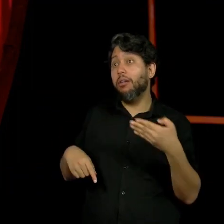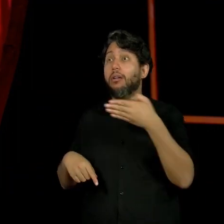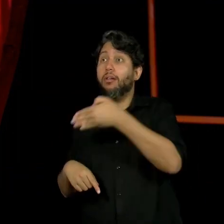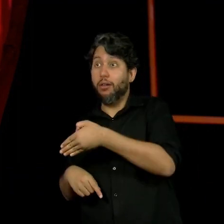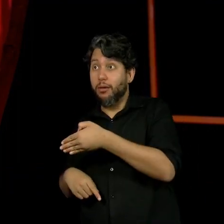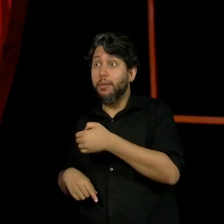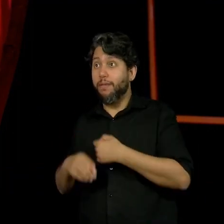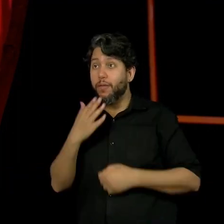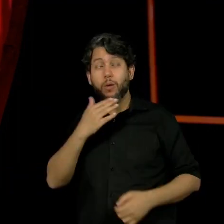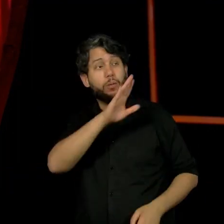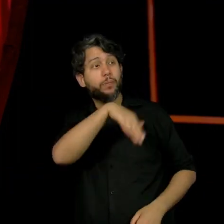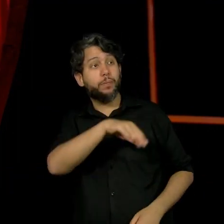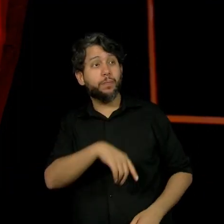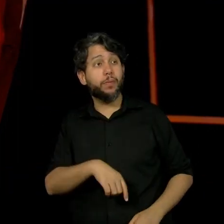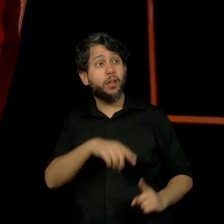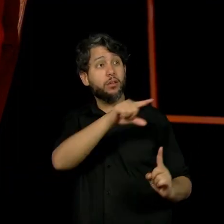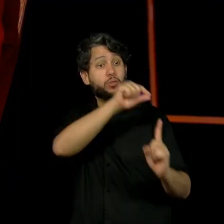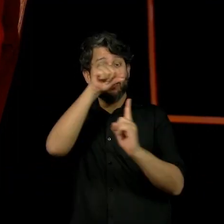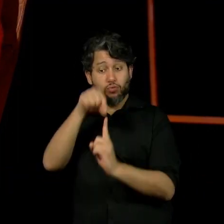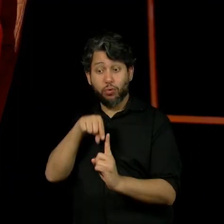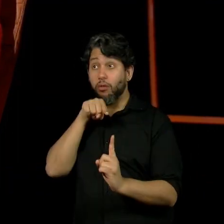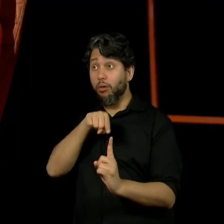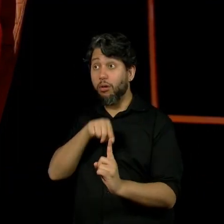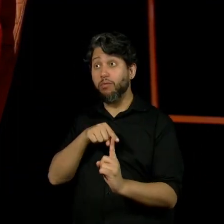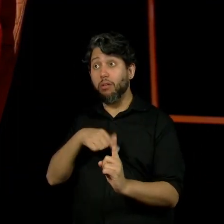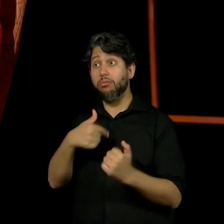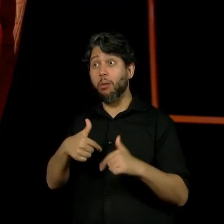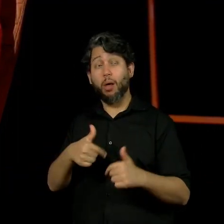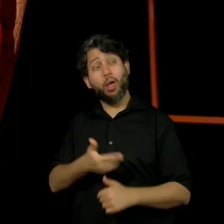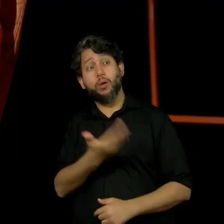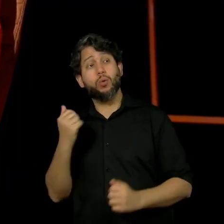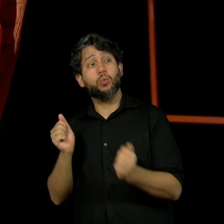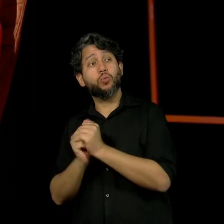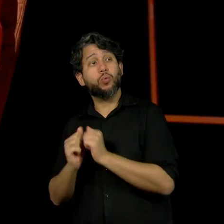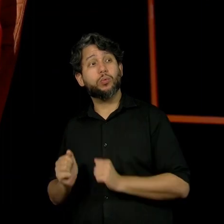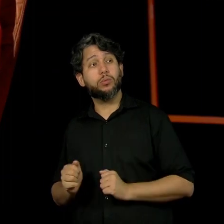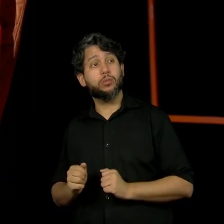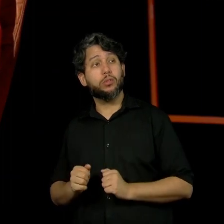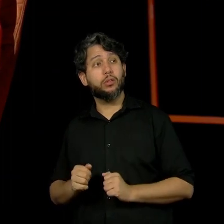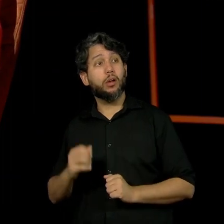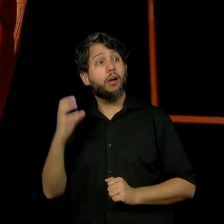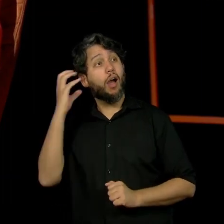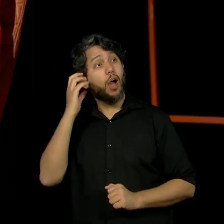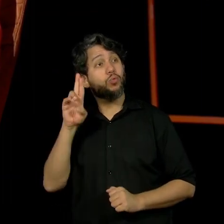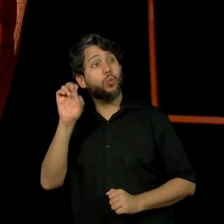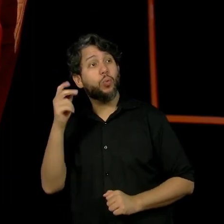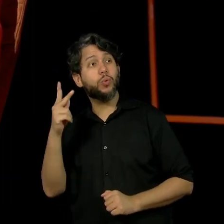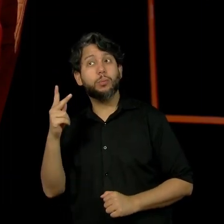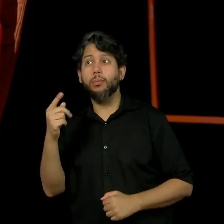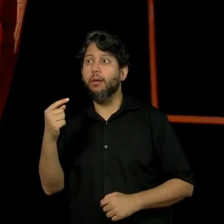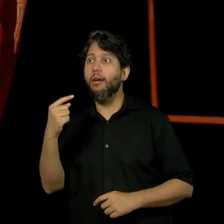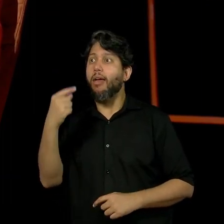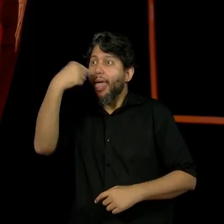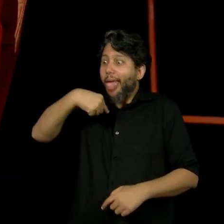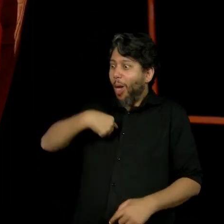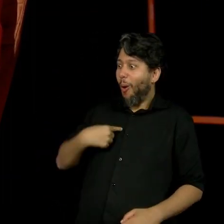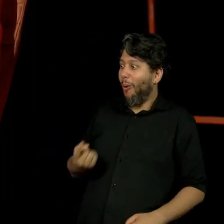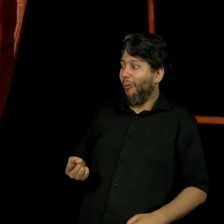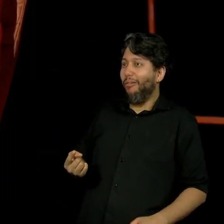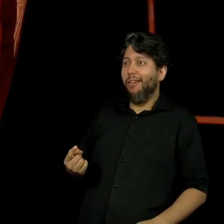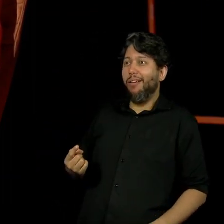esse jovem aqui começa a trabalhar conosco na rádio USP, na segunda-feira,